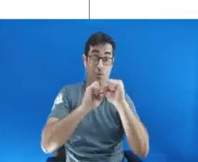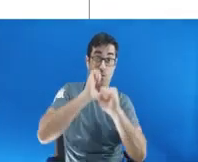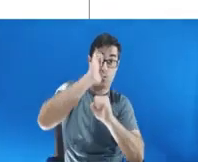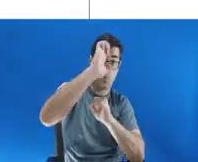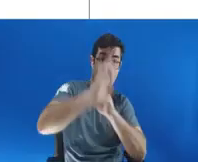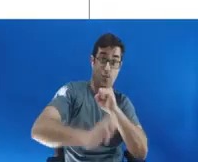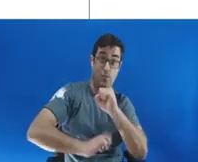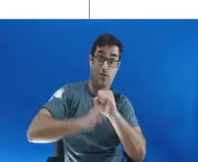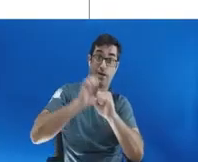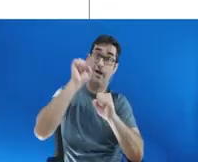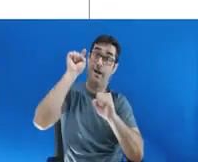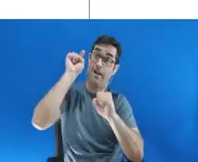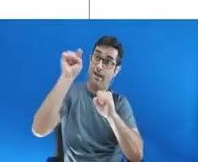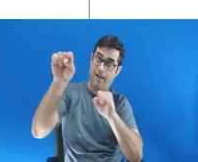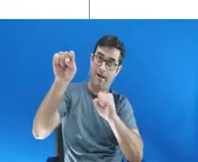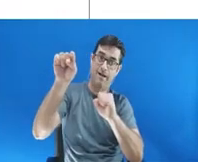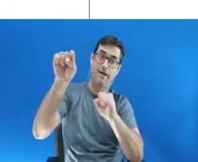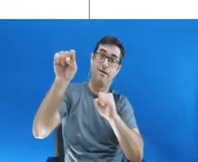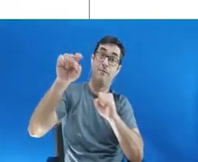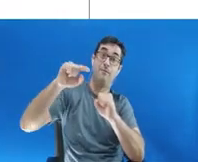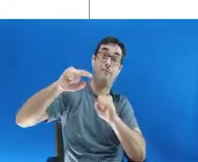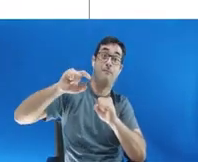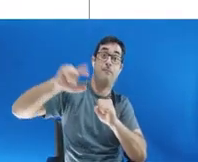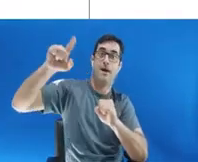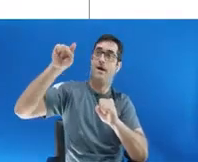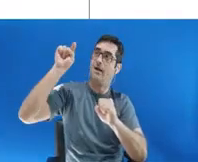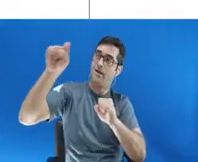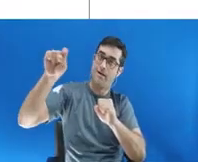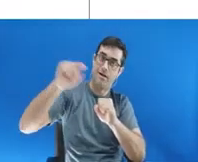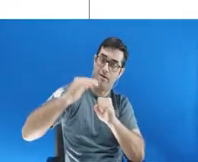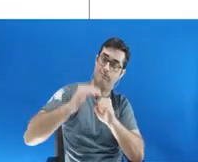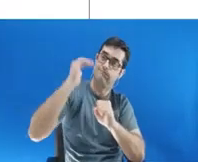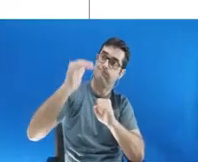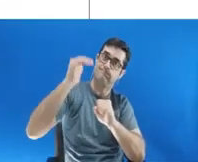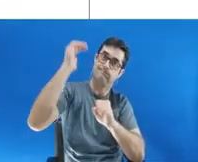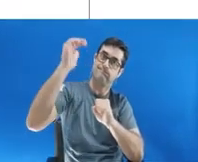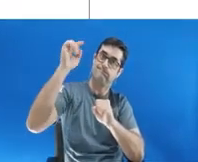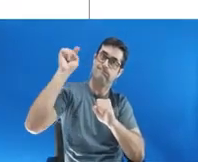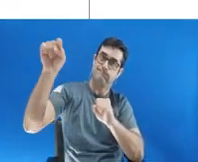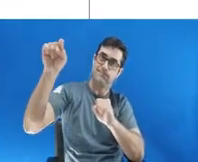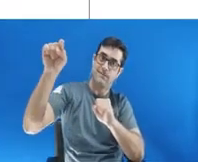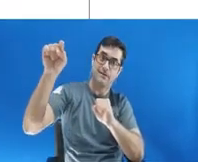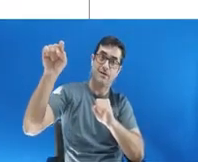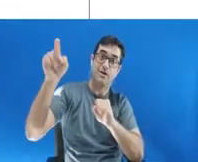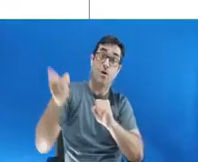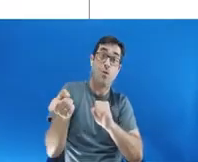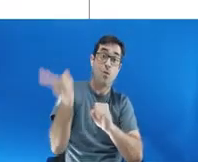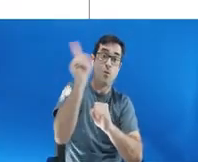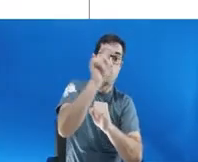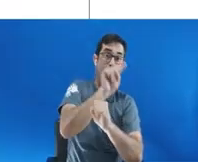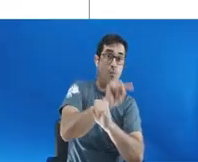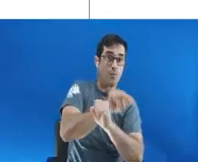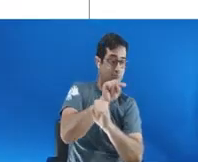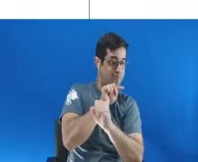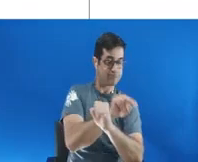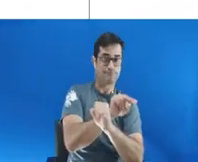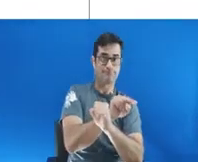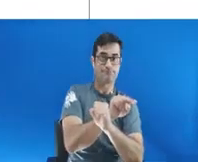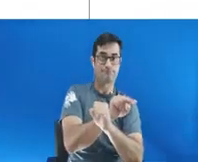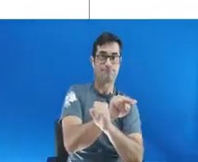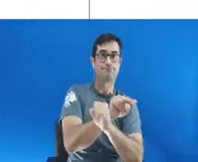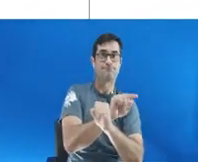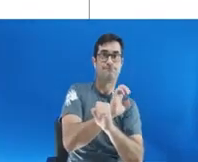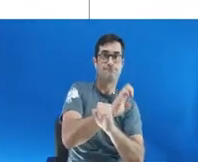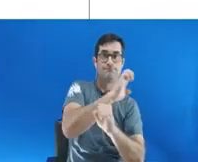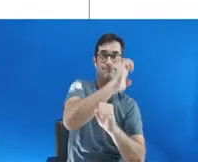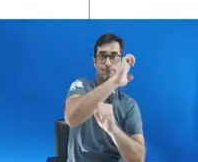elétrons que estão nesse subnível aqui têm uma probabilidade de estar acima ou abaixo. Agora, bem aqui eu tenho um nó,